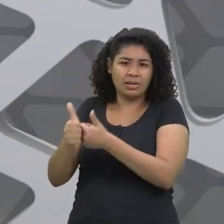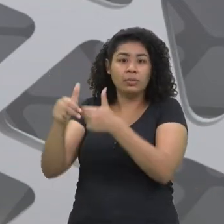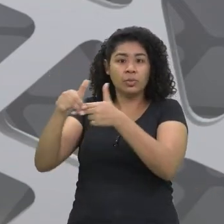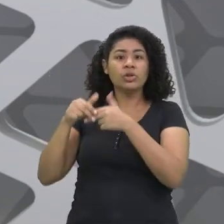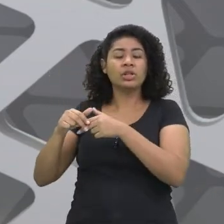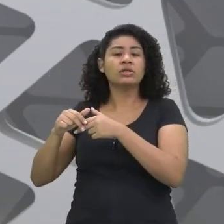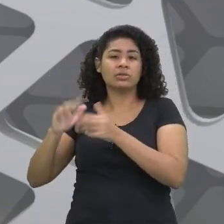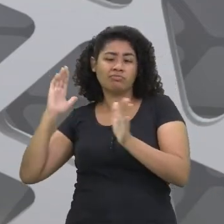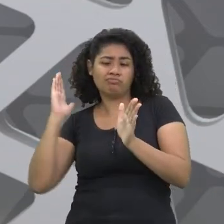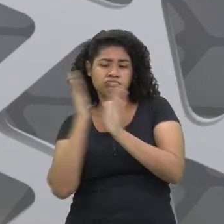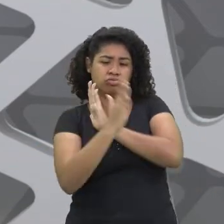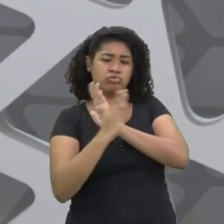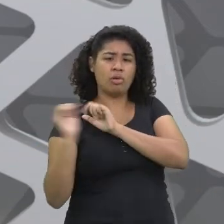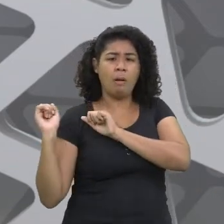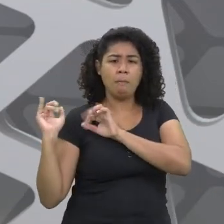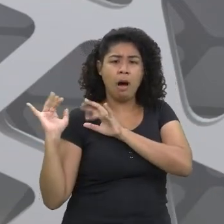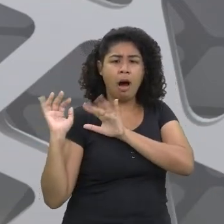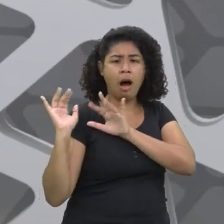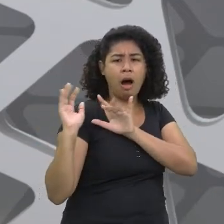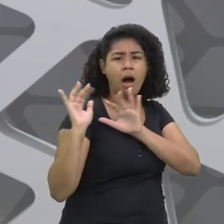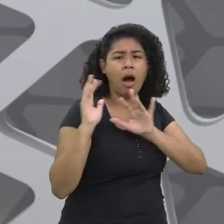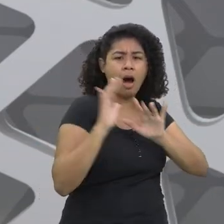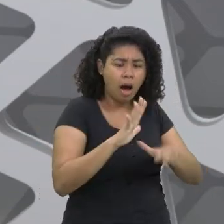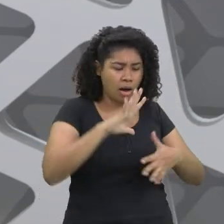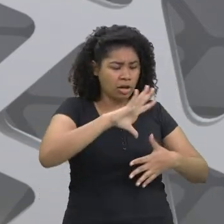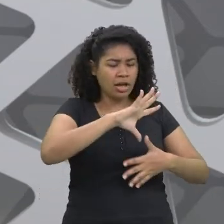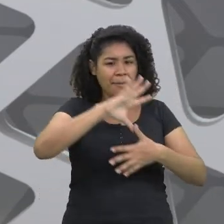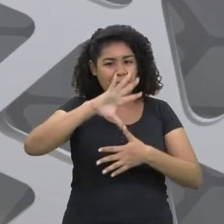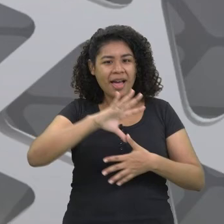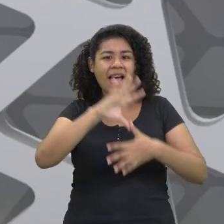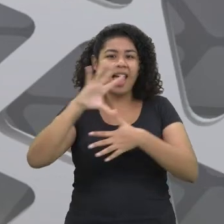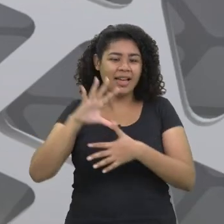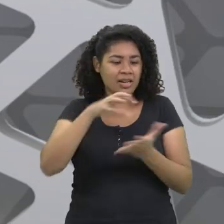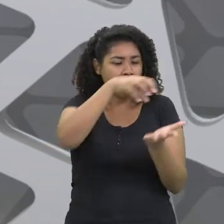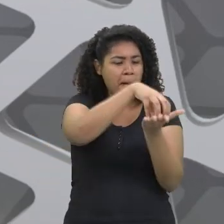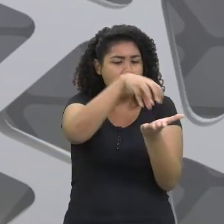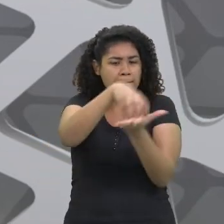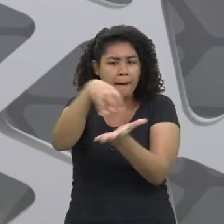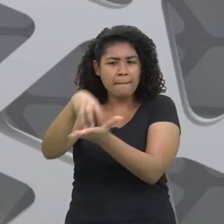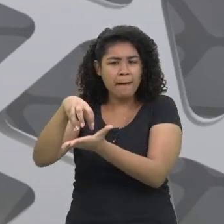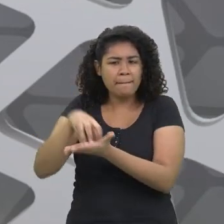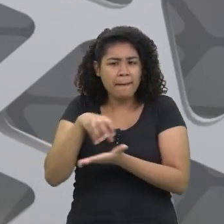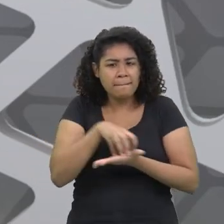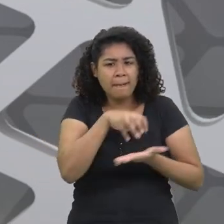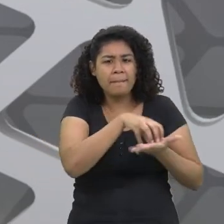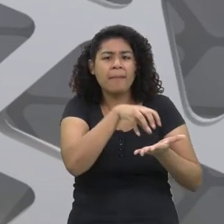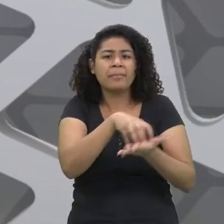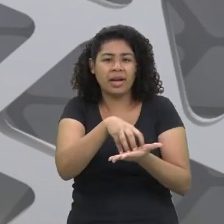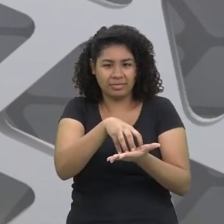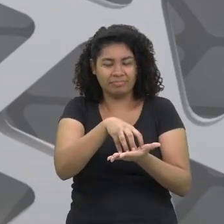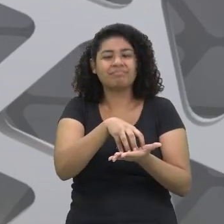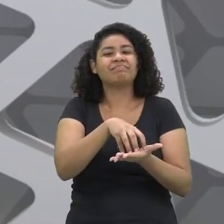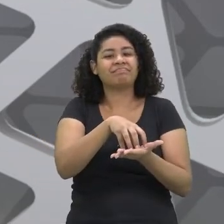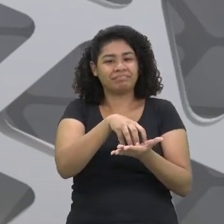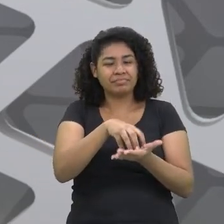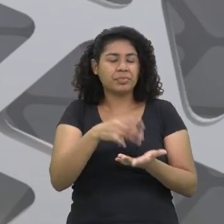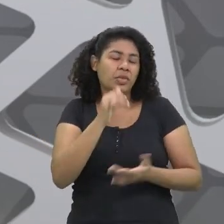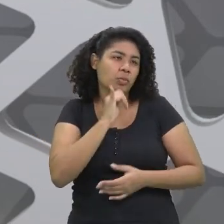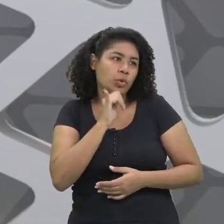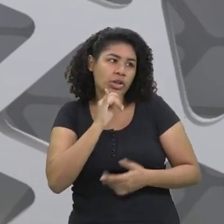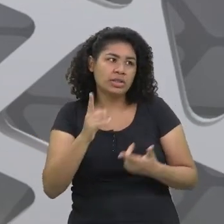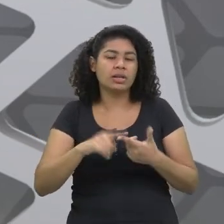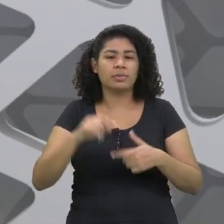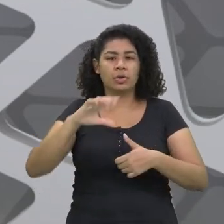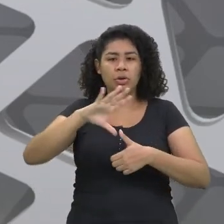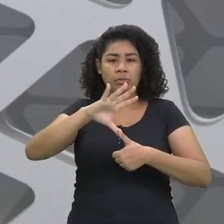onde? Para as zonas colonizadas, né, dos seus países, dos seus estados nacionais de origem, como por exemplo a América